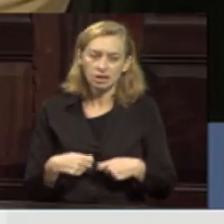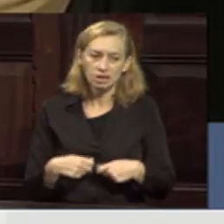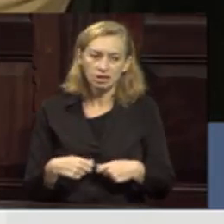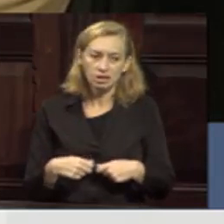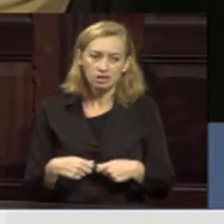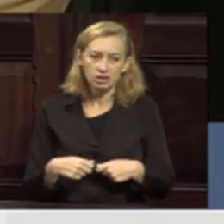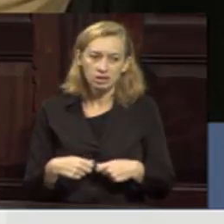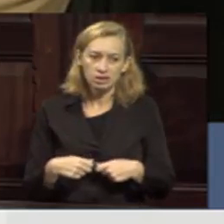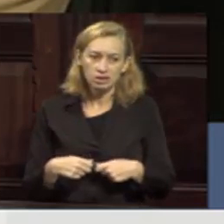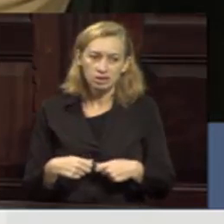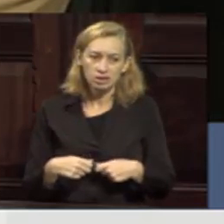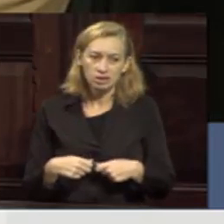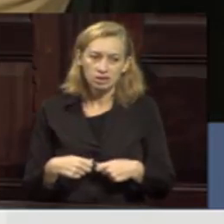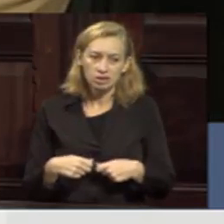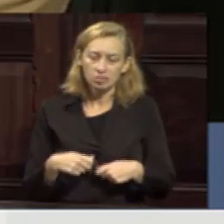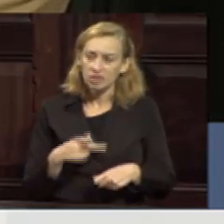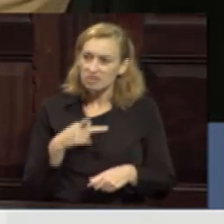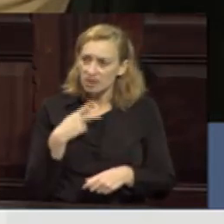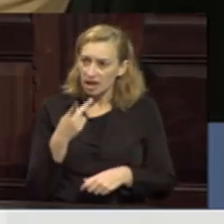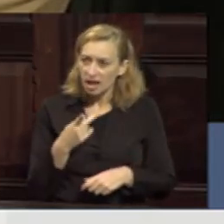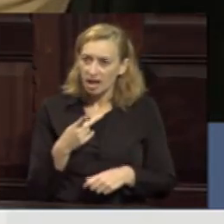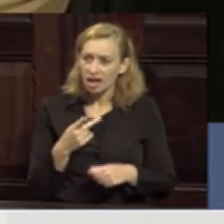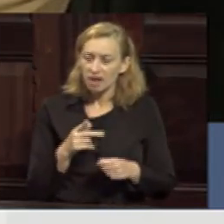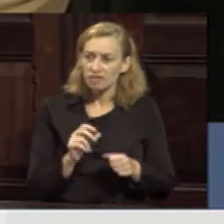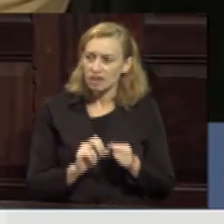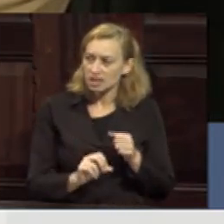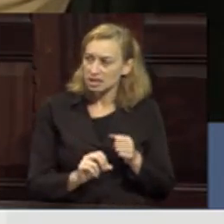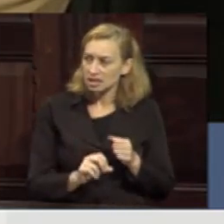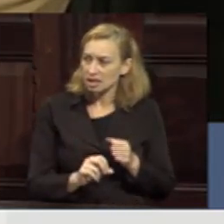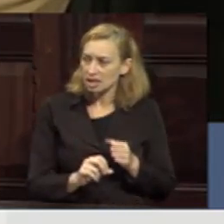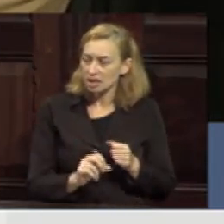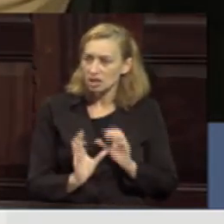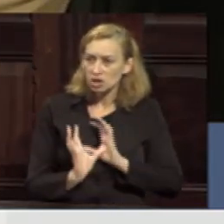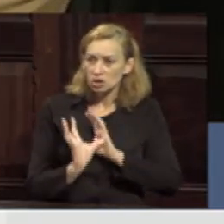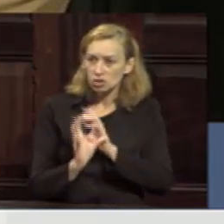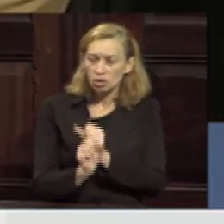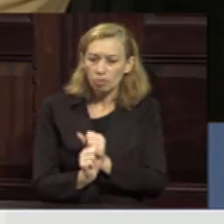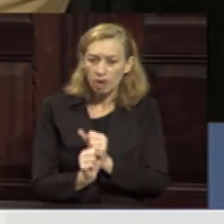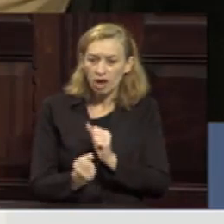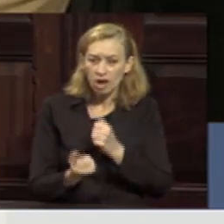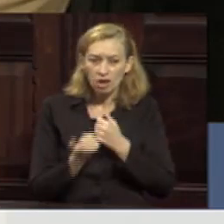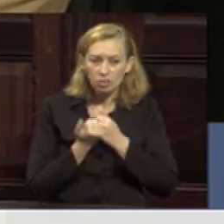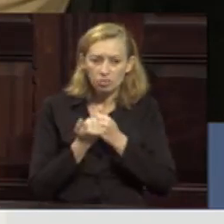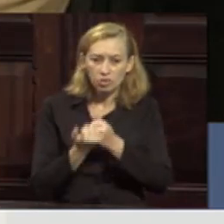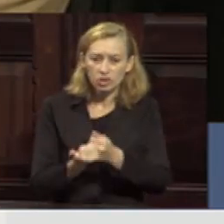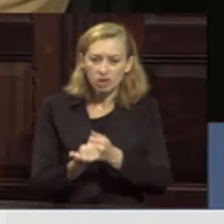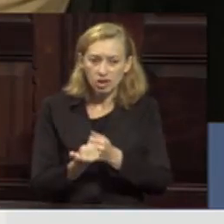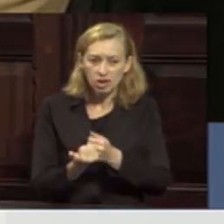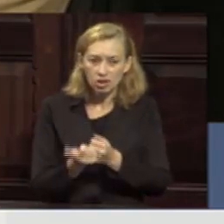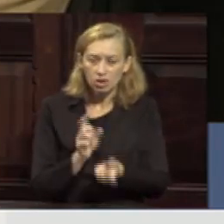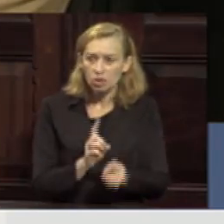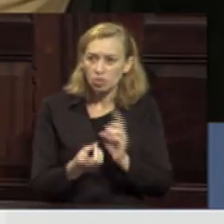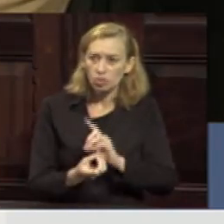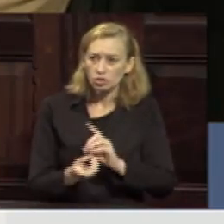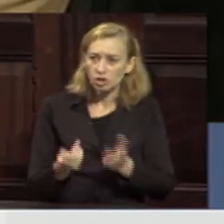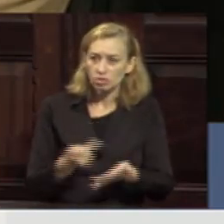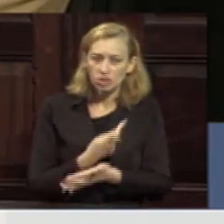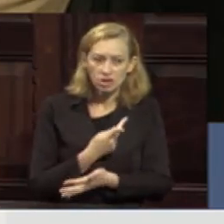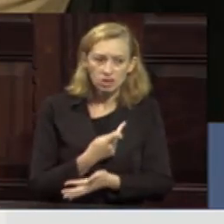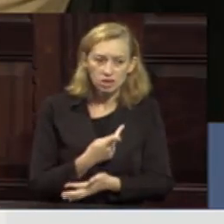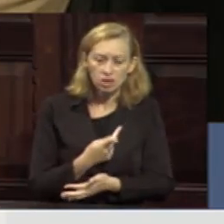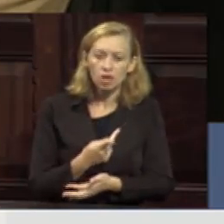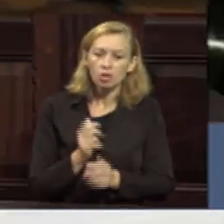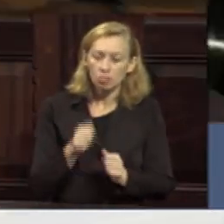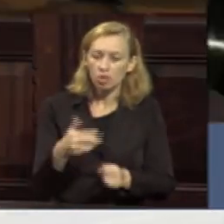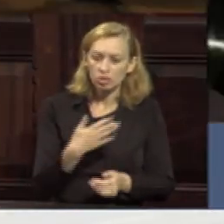em fala pública, para fazer, somar com vocês contra essa barbaridade que aconteceu, Vossa Excelência